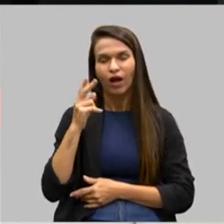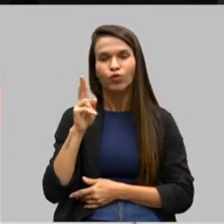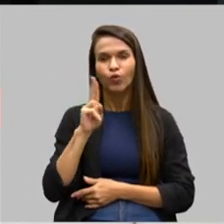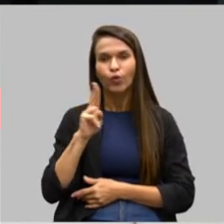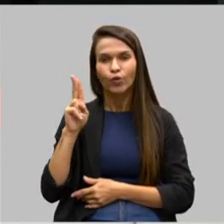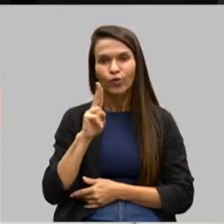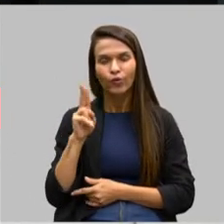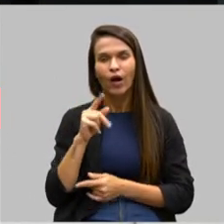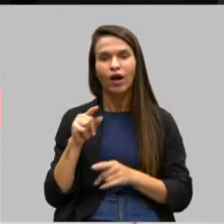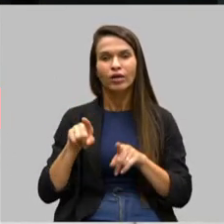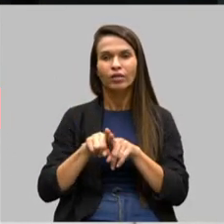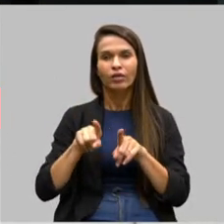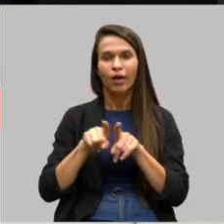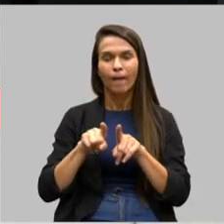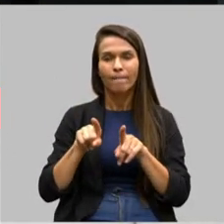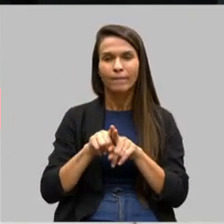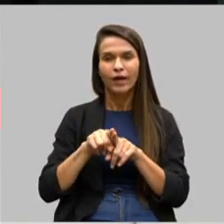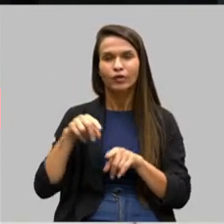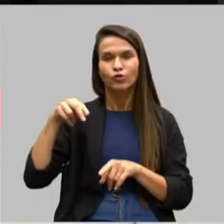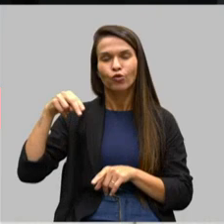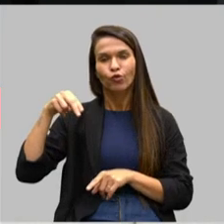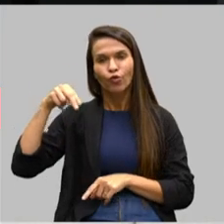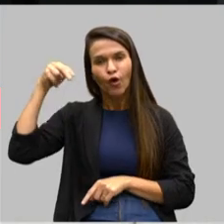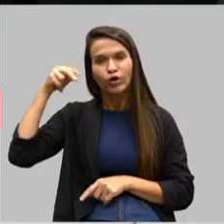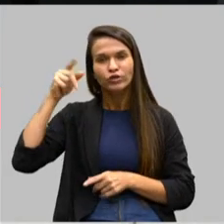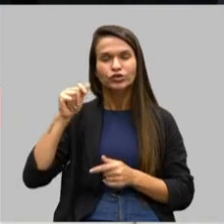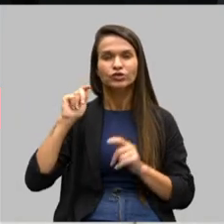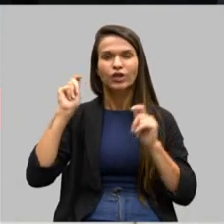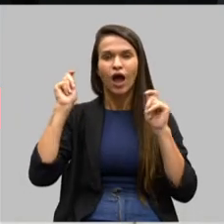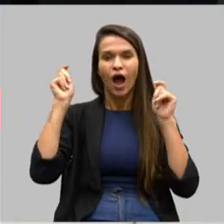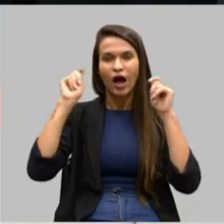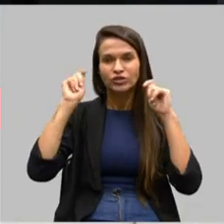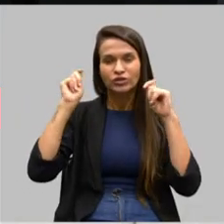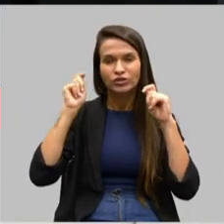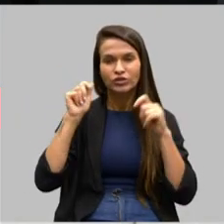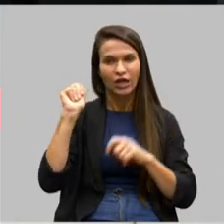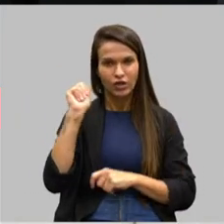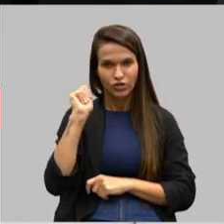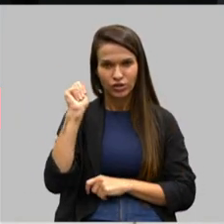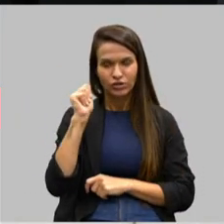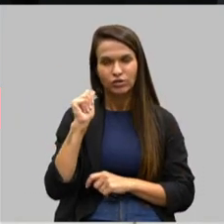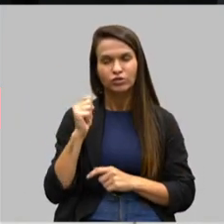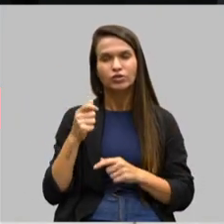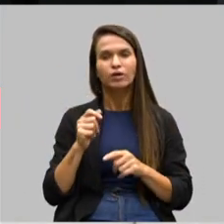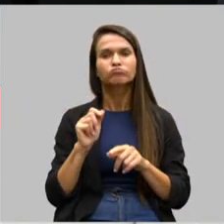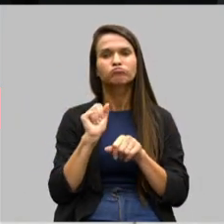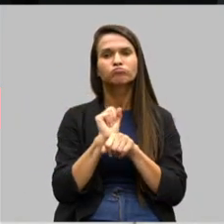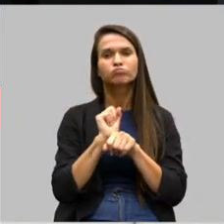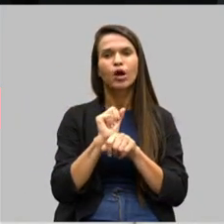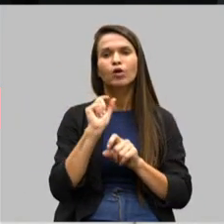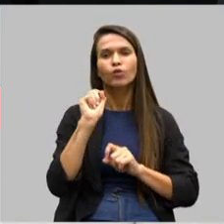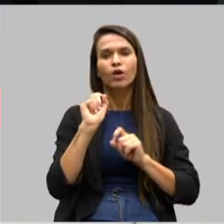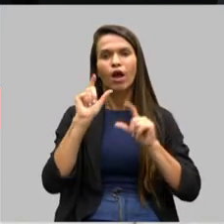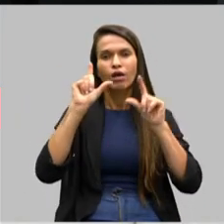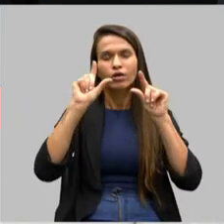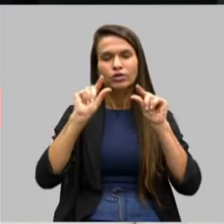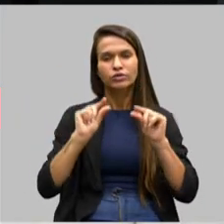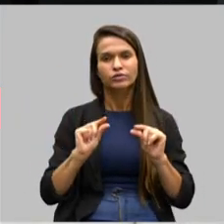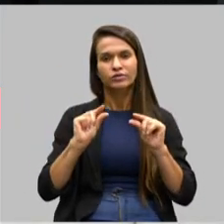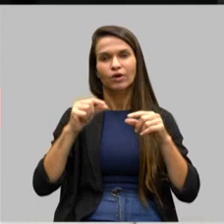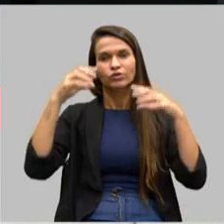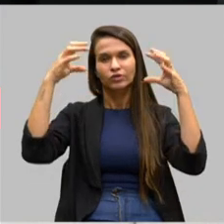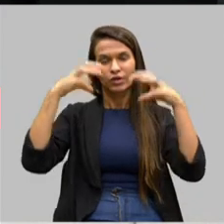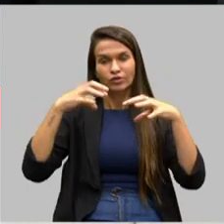da Argentina. Na região amazônica, a gente espera redução das chuvas. E tudo